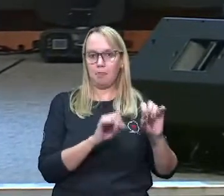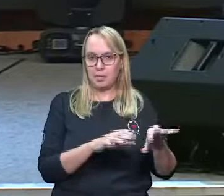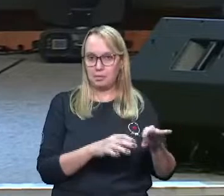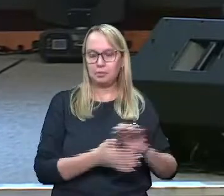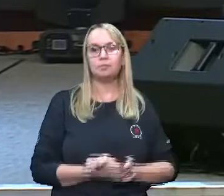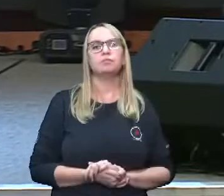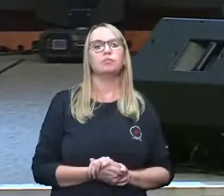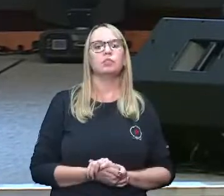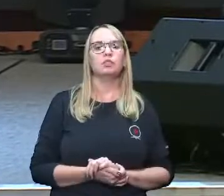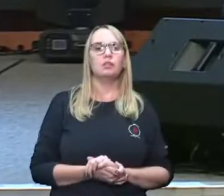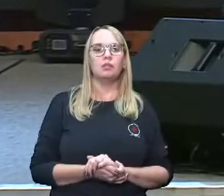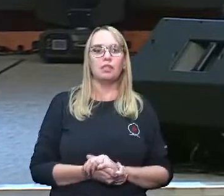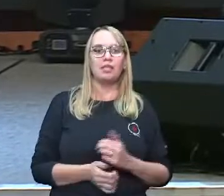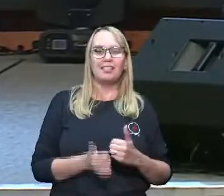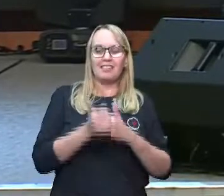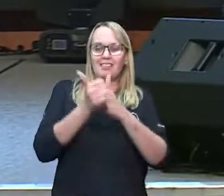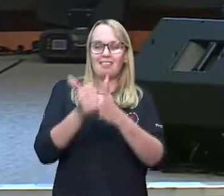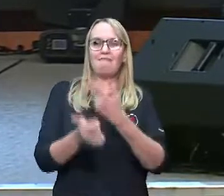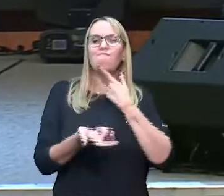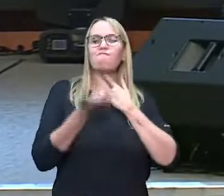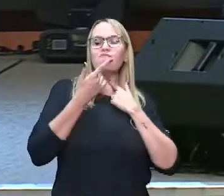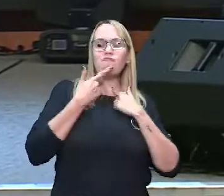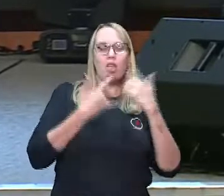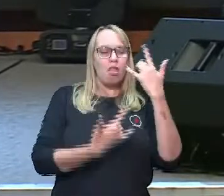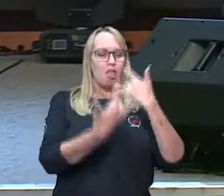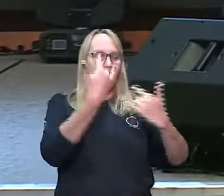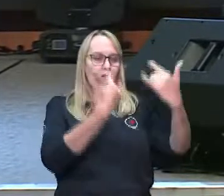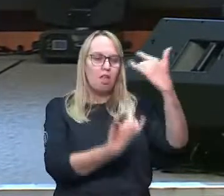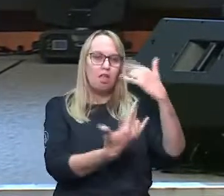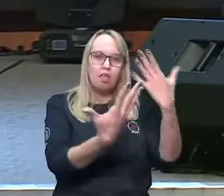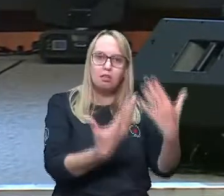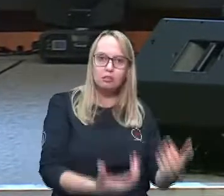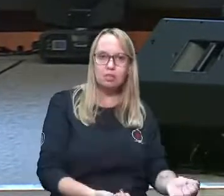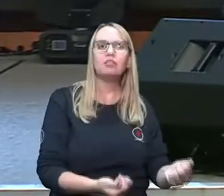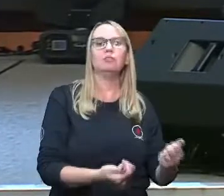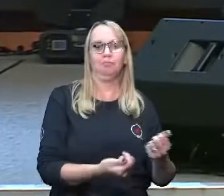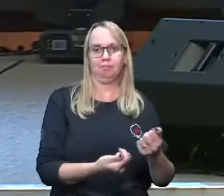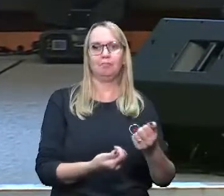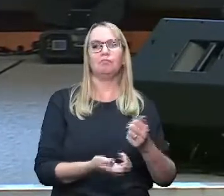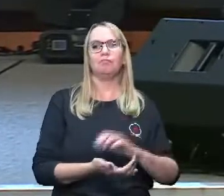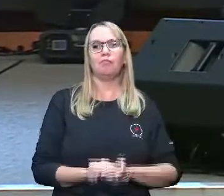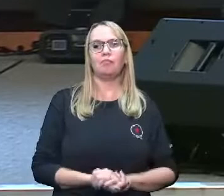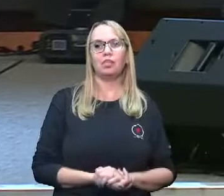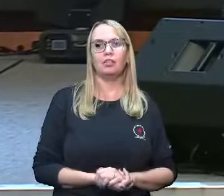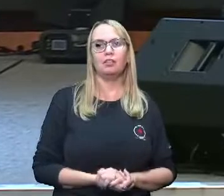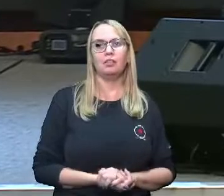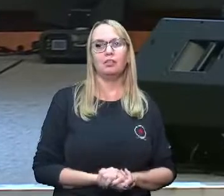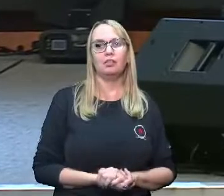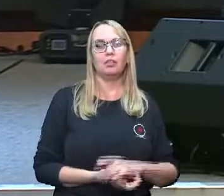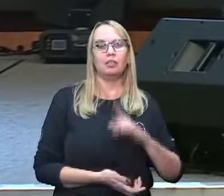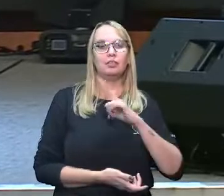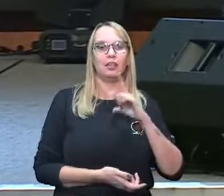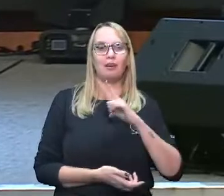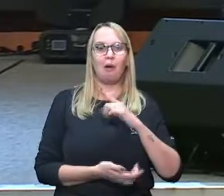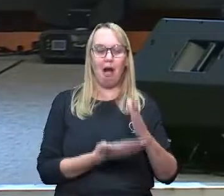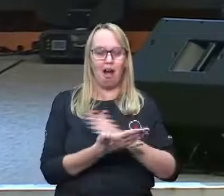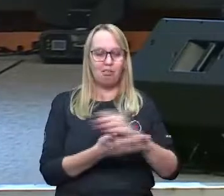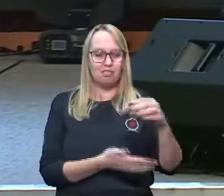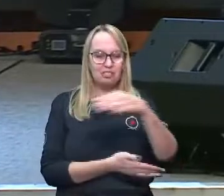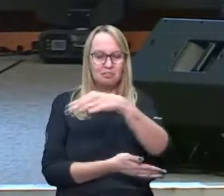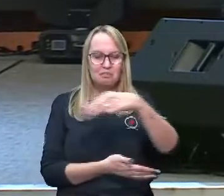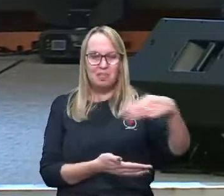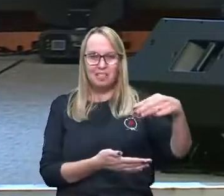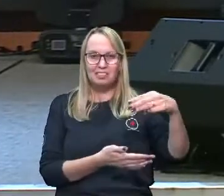mas seguirão os seus próprios desejos e arranjarão para si mesmas uma porção de mestres que vão dizer a elas o que